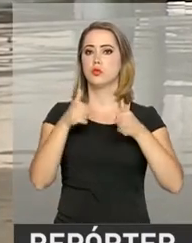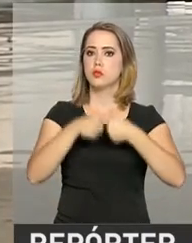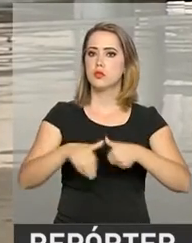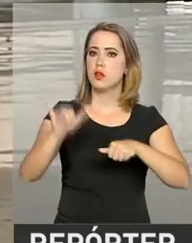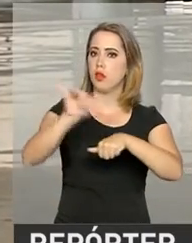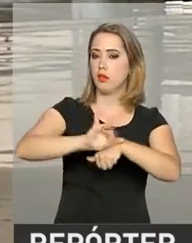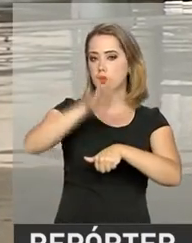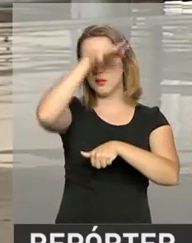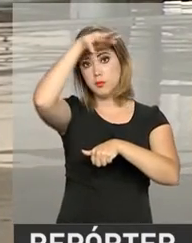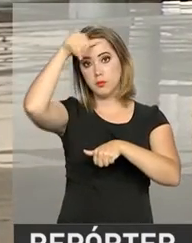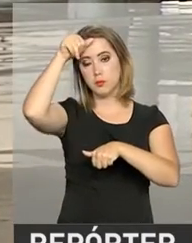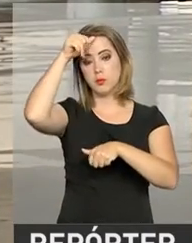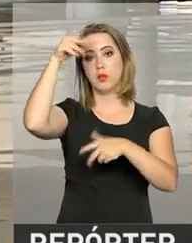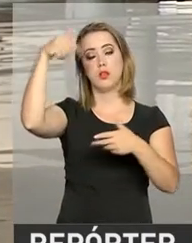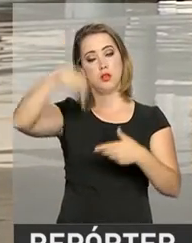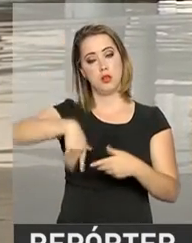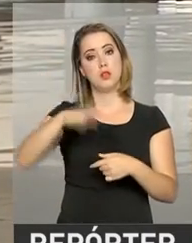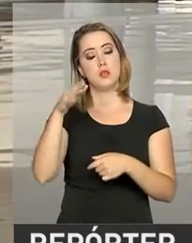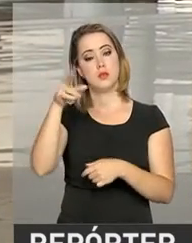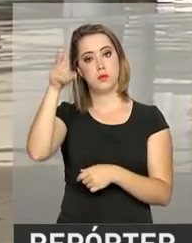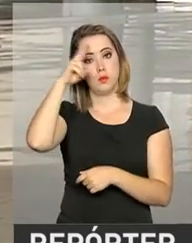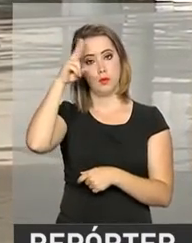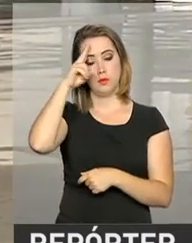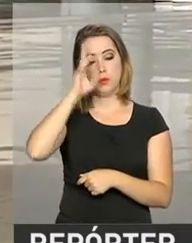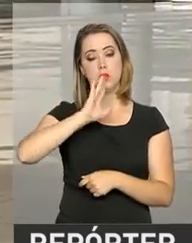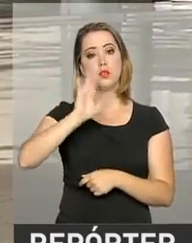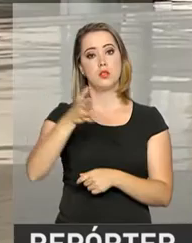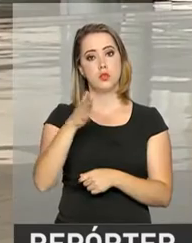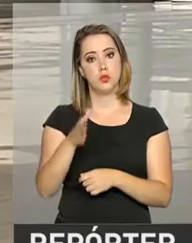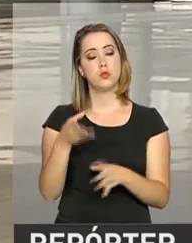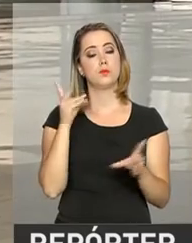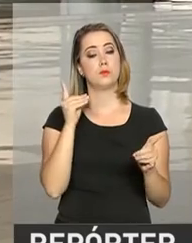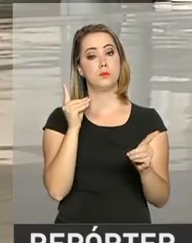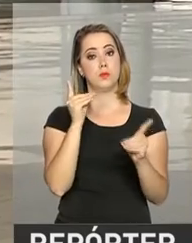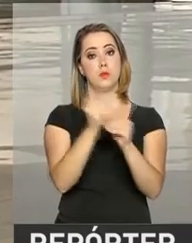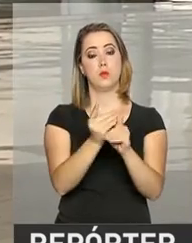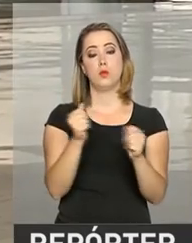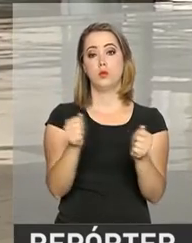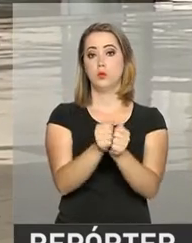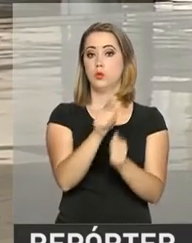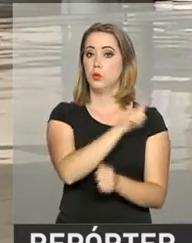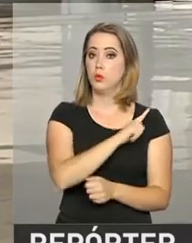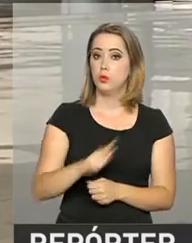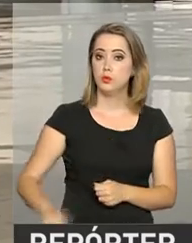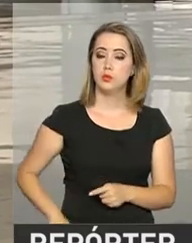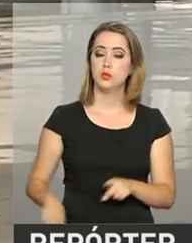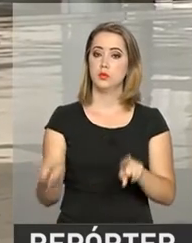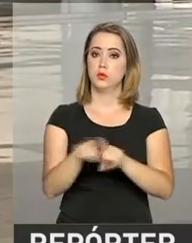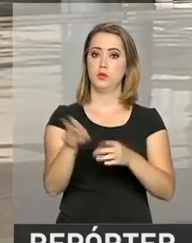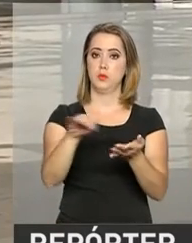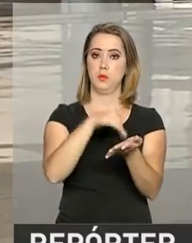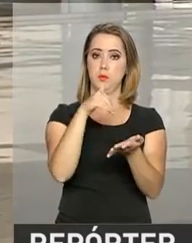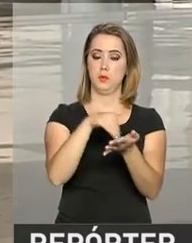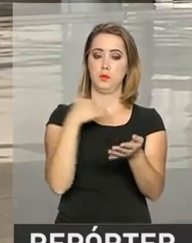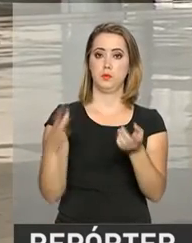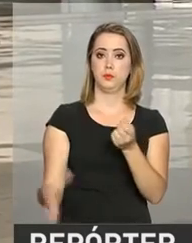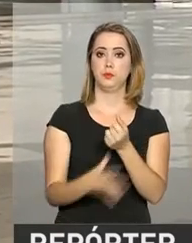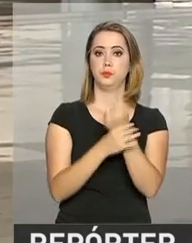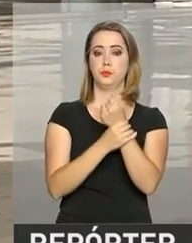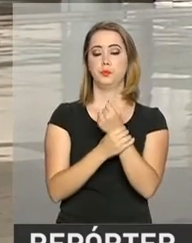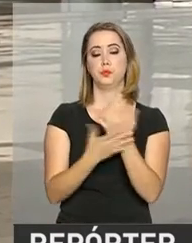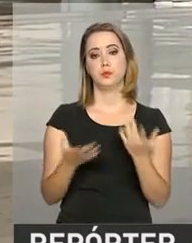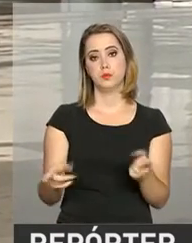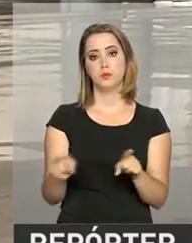desde a noite dessa segunda-feira. Já se encontrou com o governador José Melo de Oliveira e com o secretário de Segurança Pública,